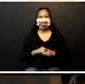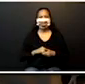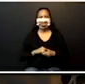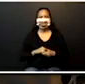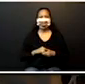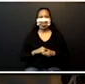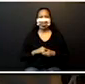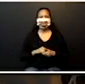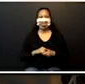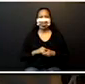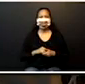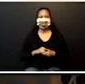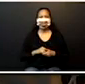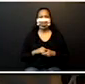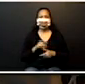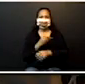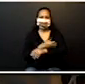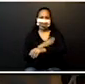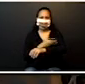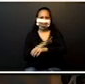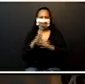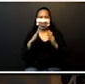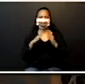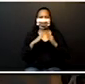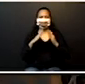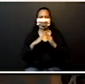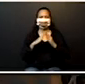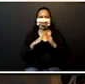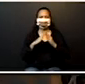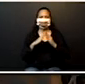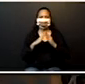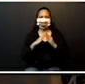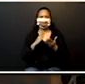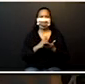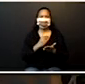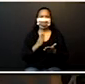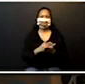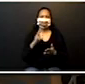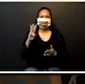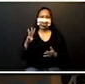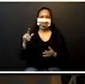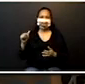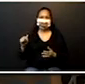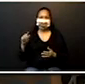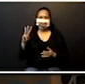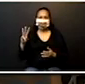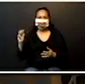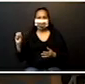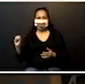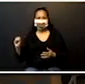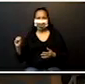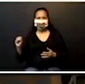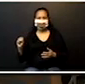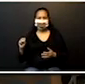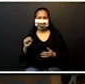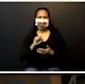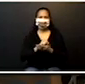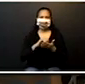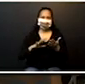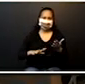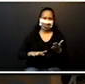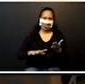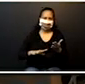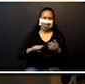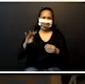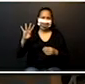Para casa, para fazer em casa, olha lá. Página 37 e 38, e agora os exercícios são de 4